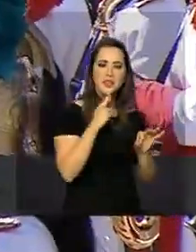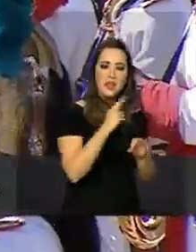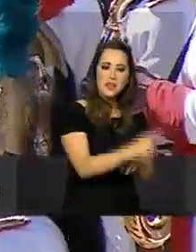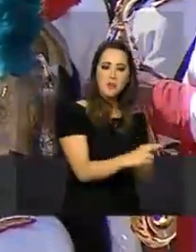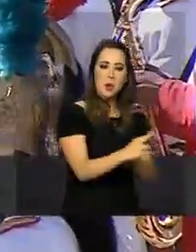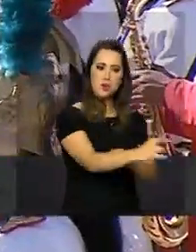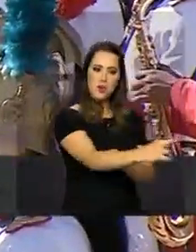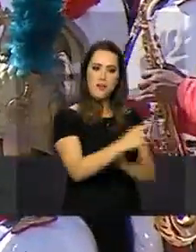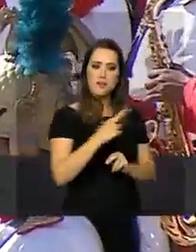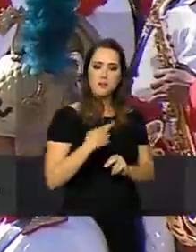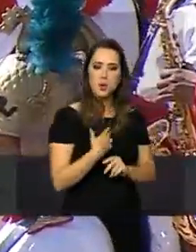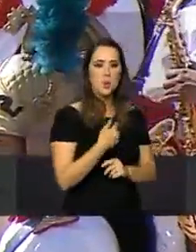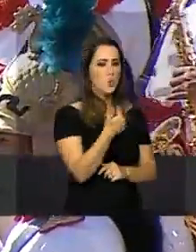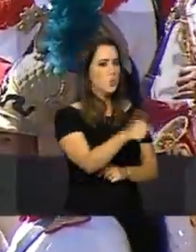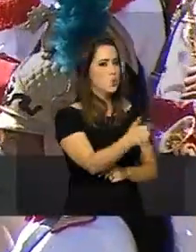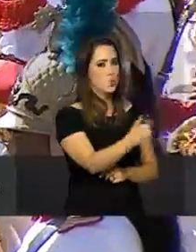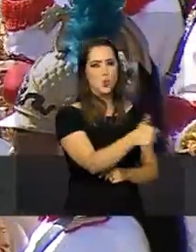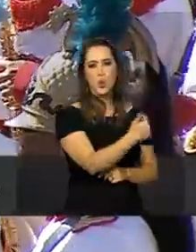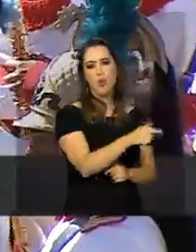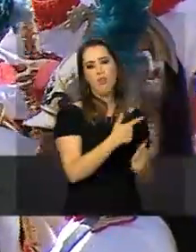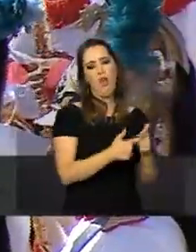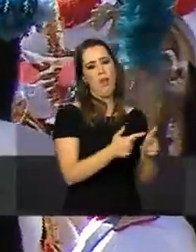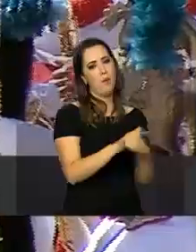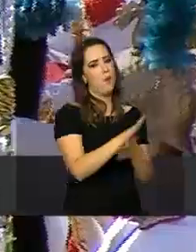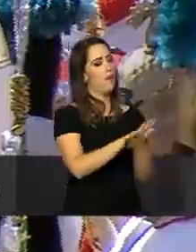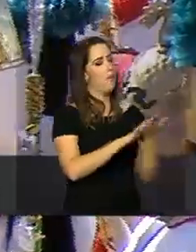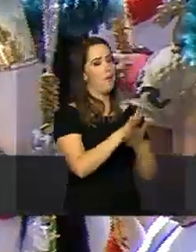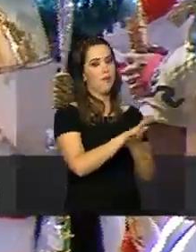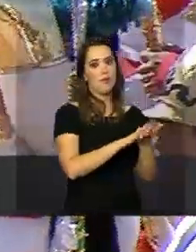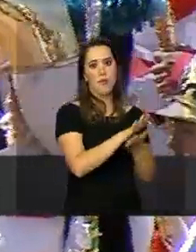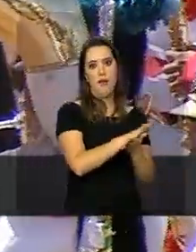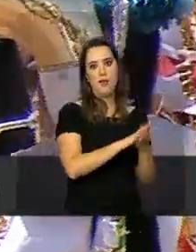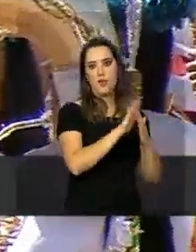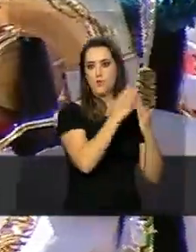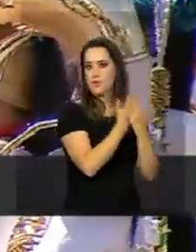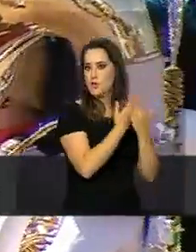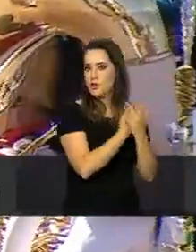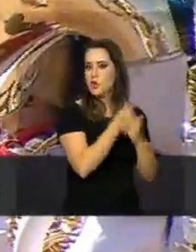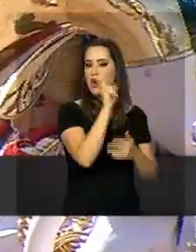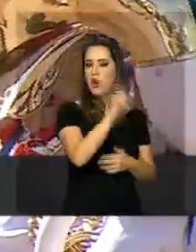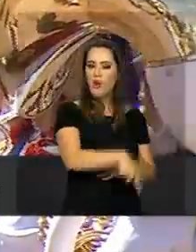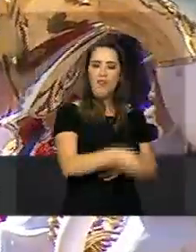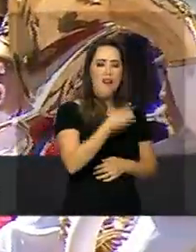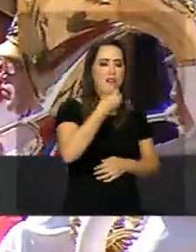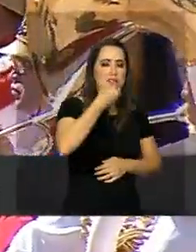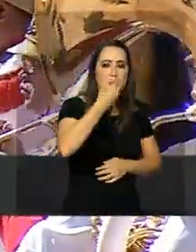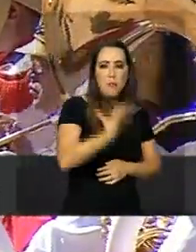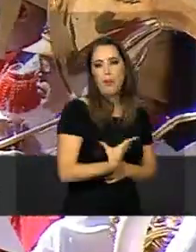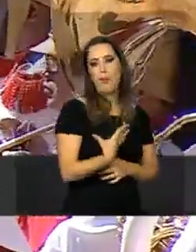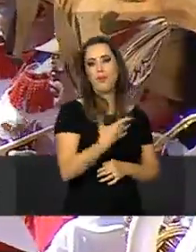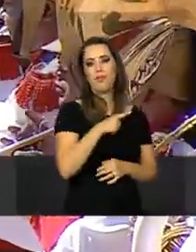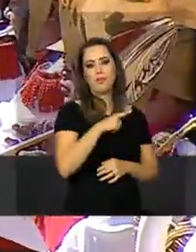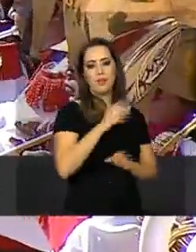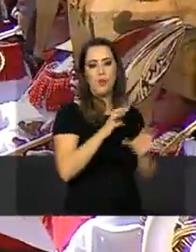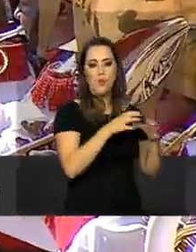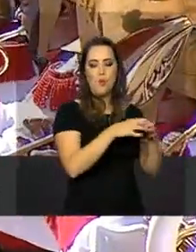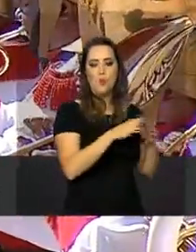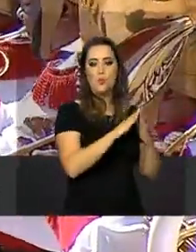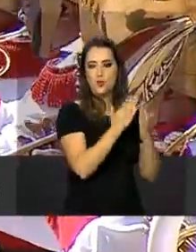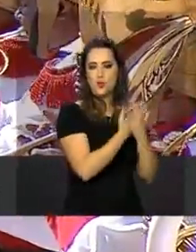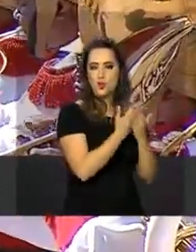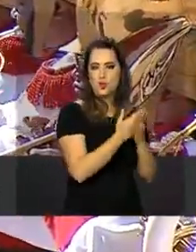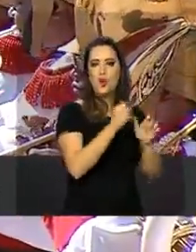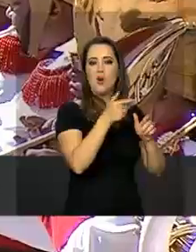Não temos problema nenhum com a Secretaria de Educação. É muito bom contar com eles no 7 de setembro.